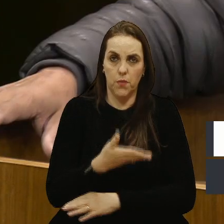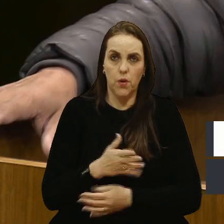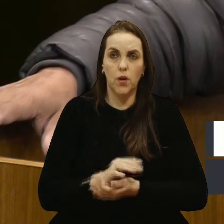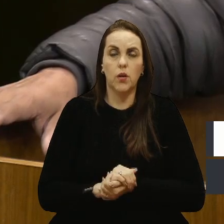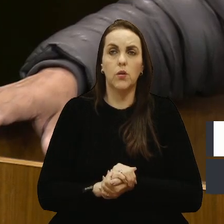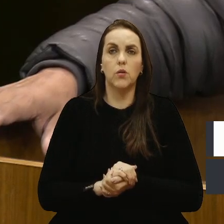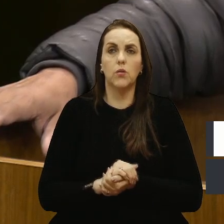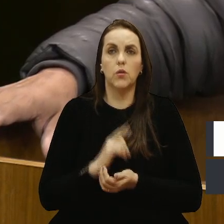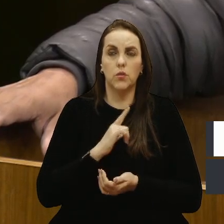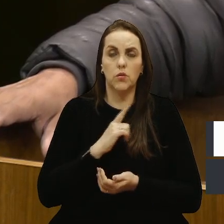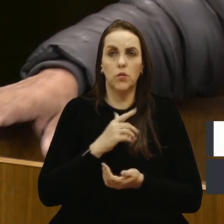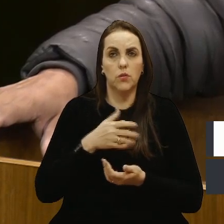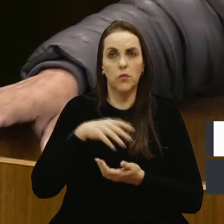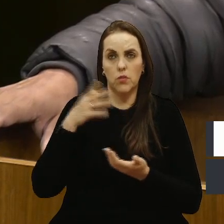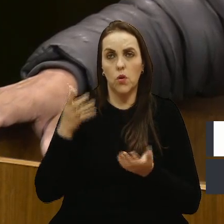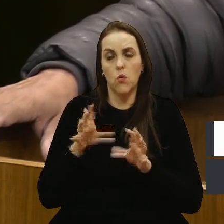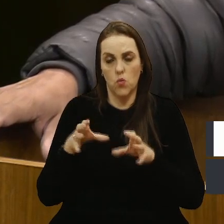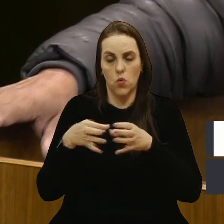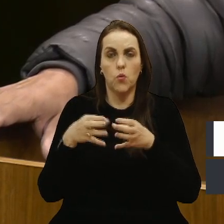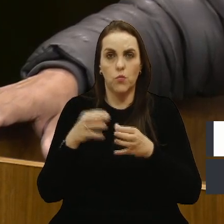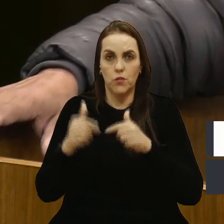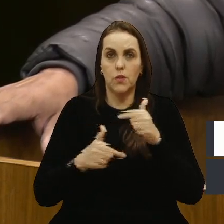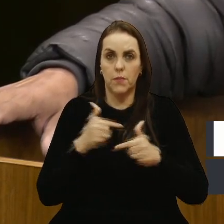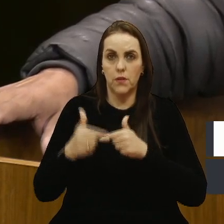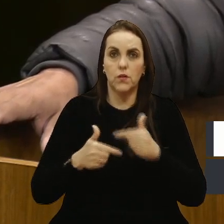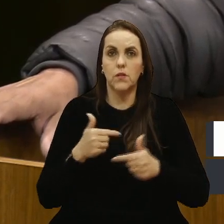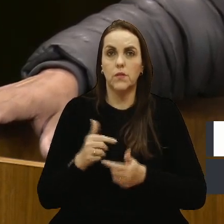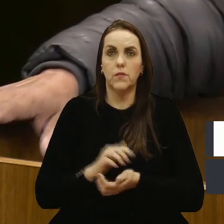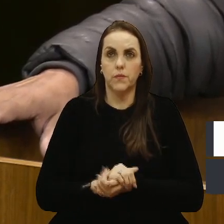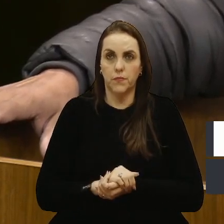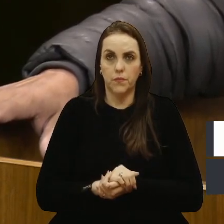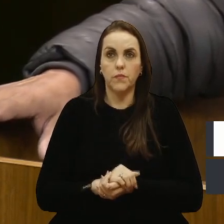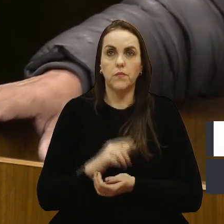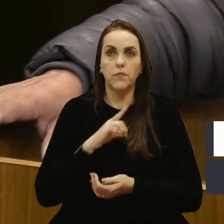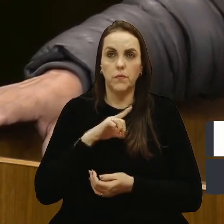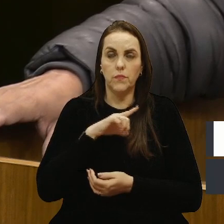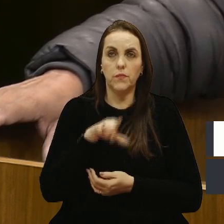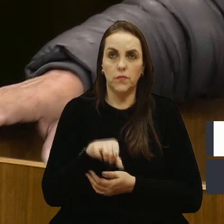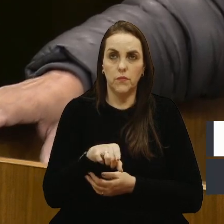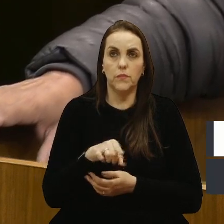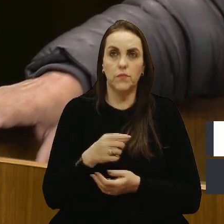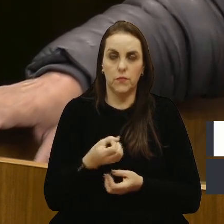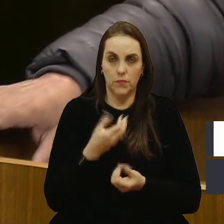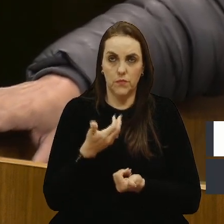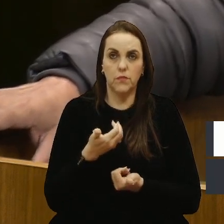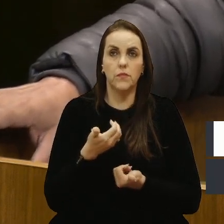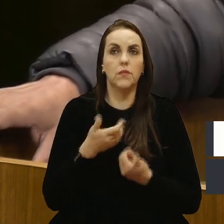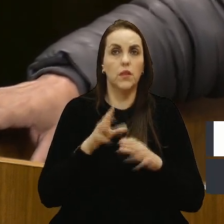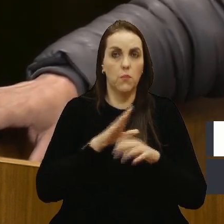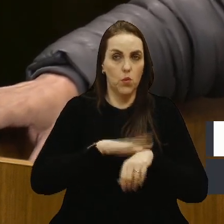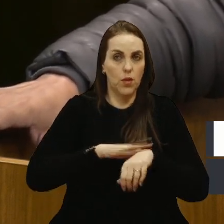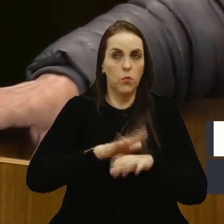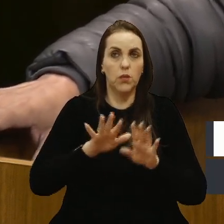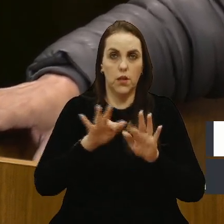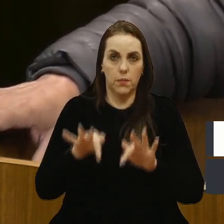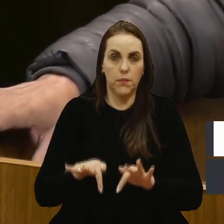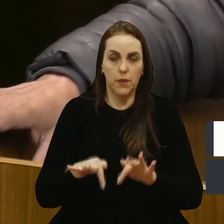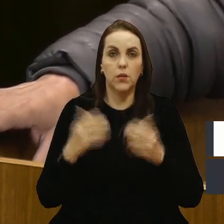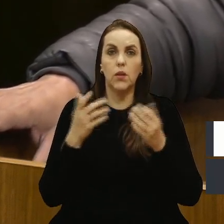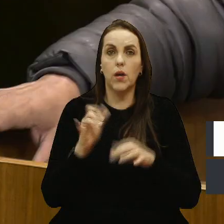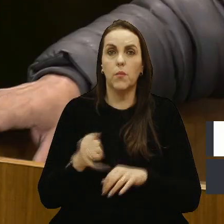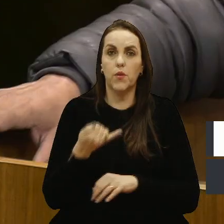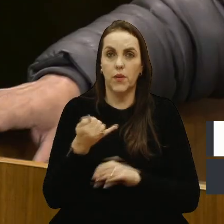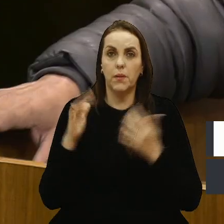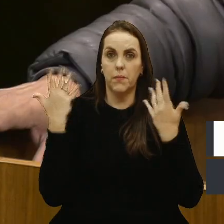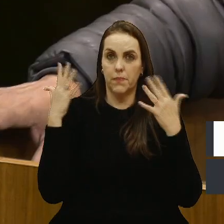voltando ouvindo os trabalhadores. E para finalizar aqui, meu tempo está acabando, eu quero aproveitar aqui para